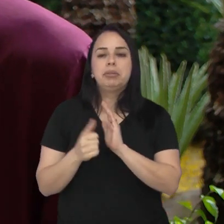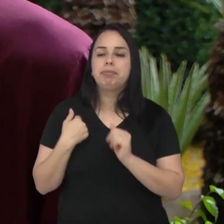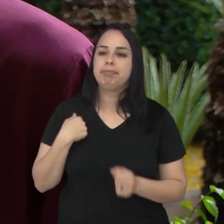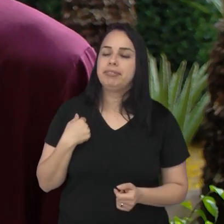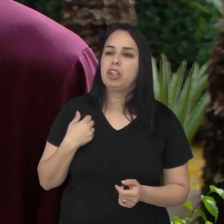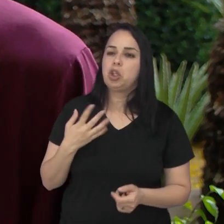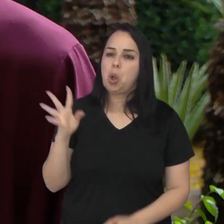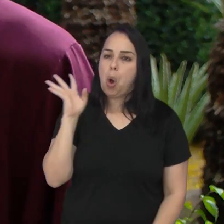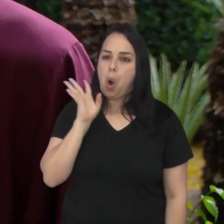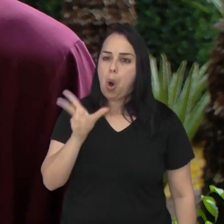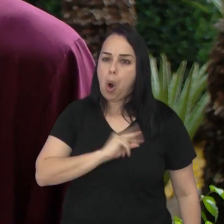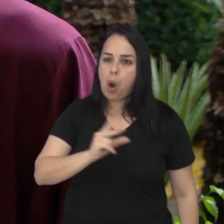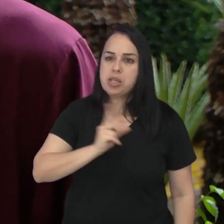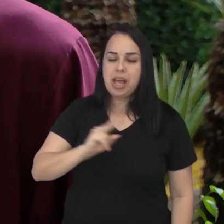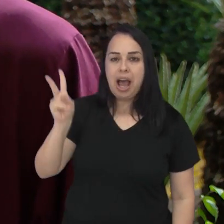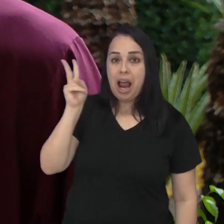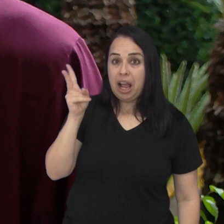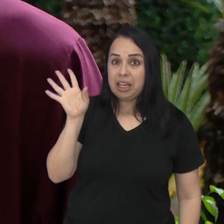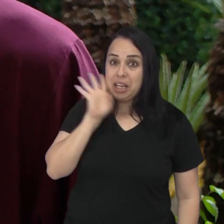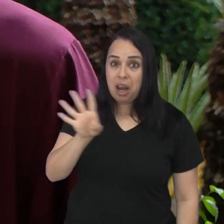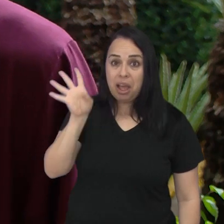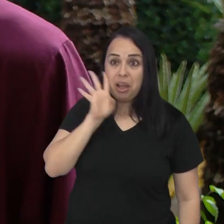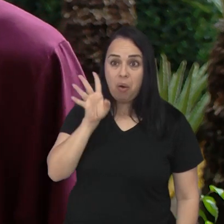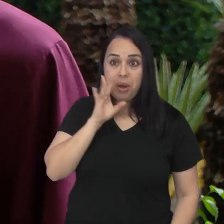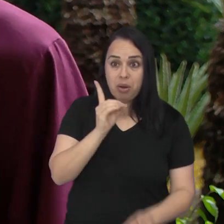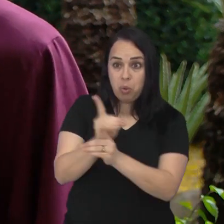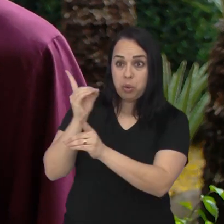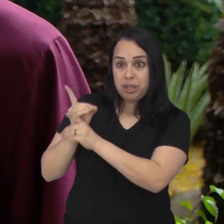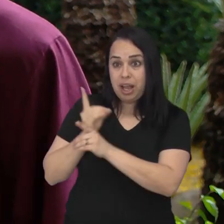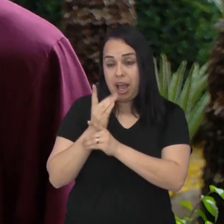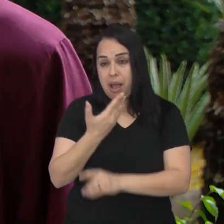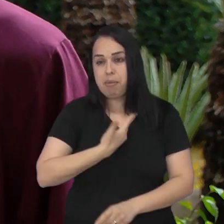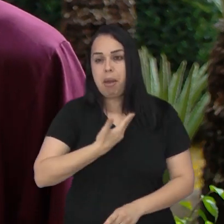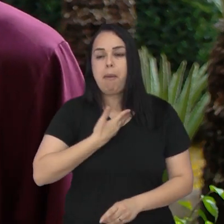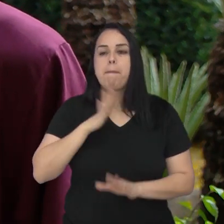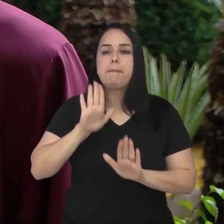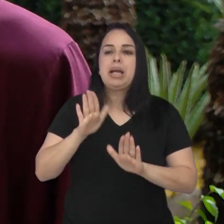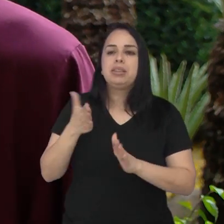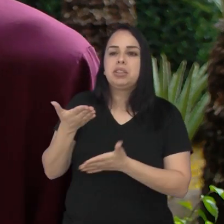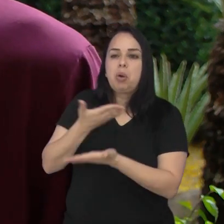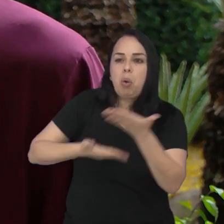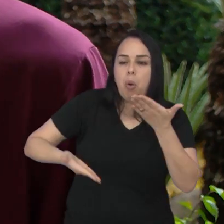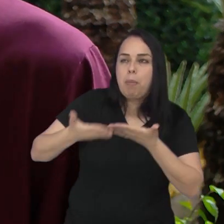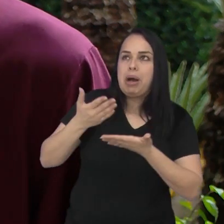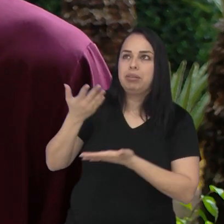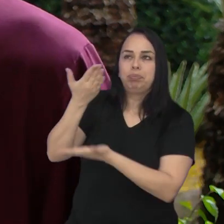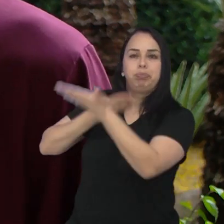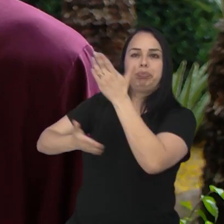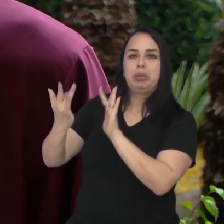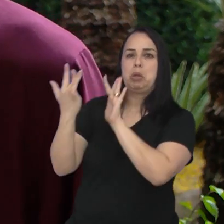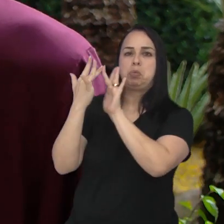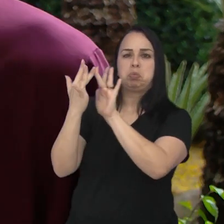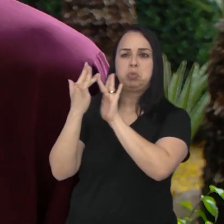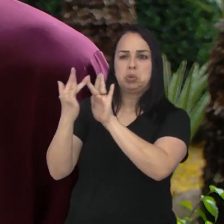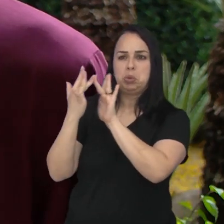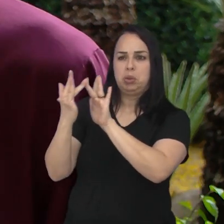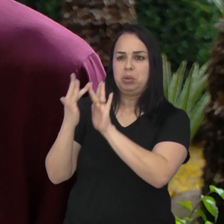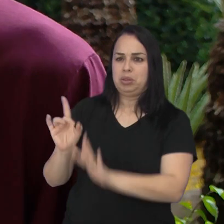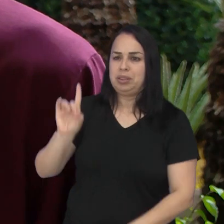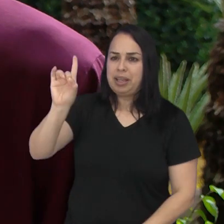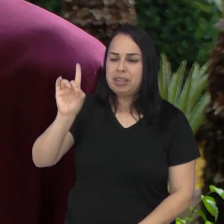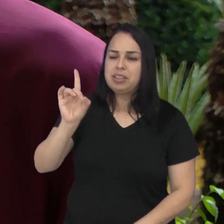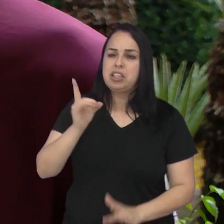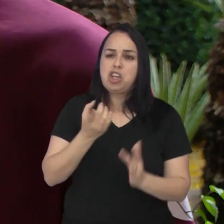eu fui percebendo como era legal vir não só encontrar os amigos, mas estar em comunhão com Deus e sendo jovem